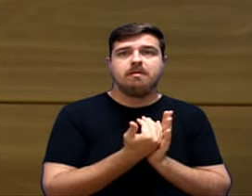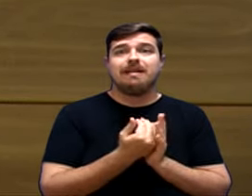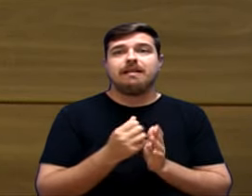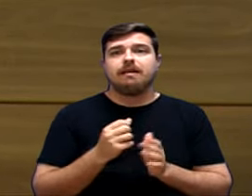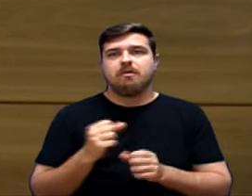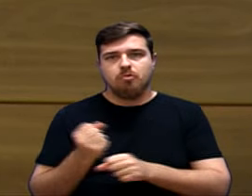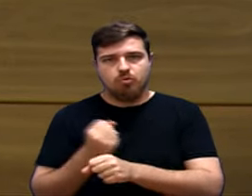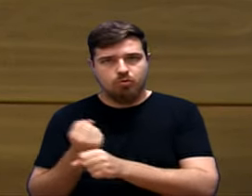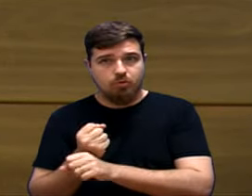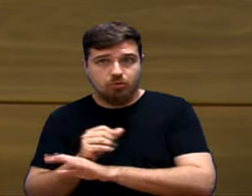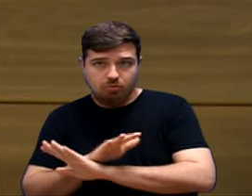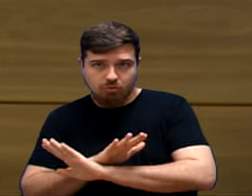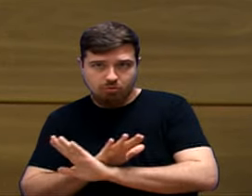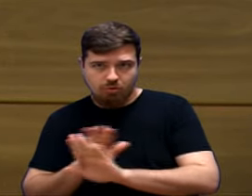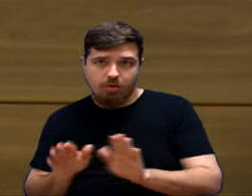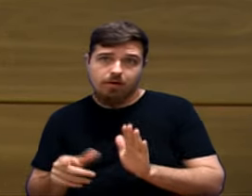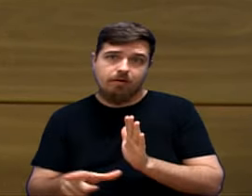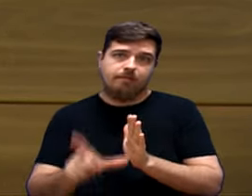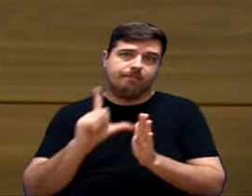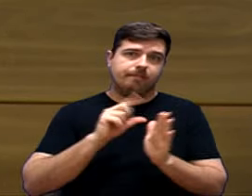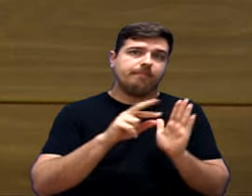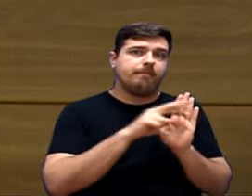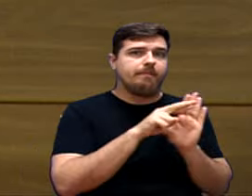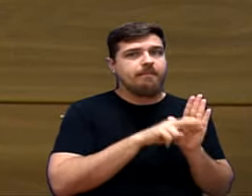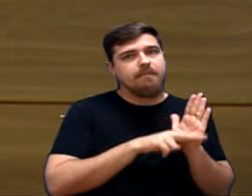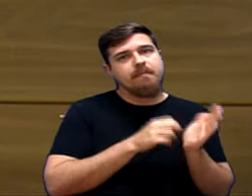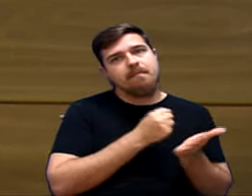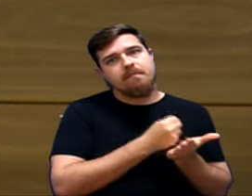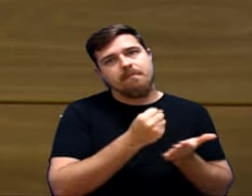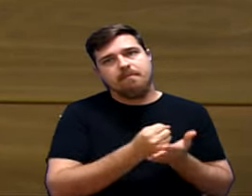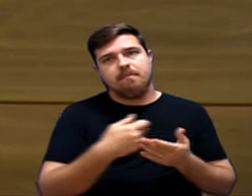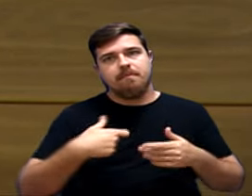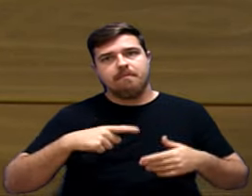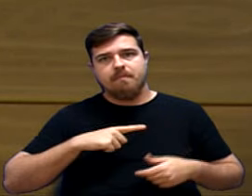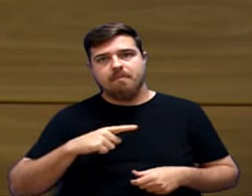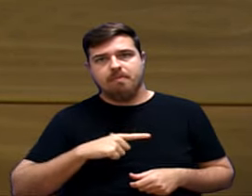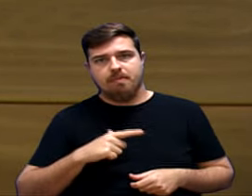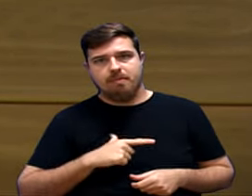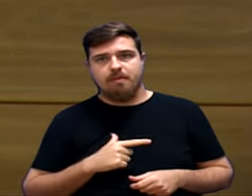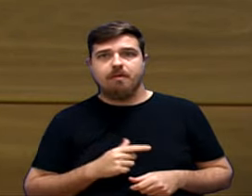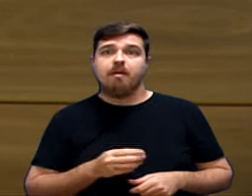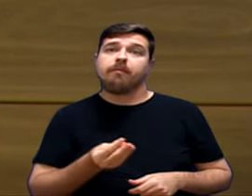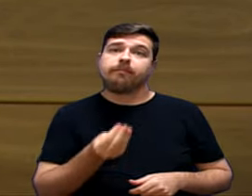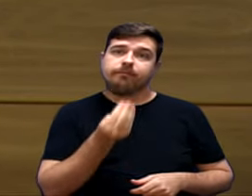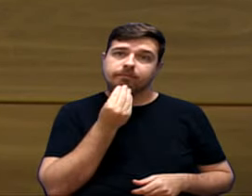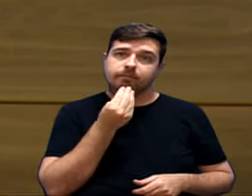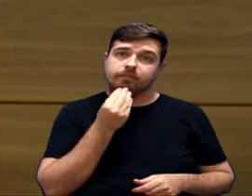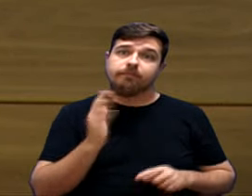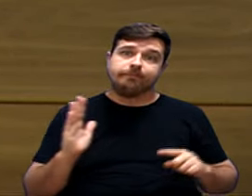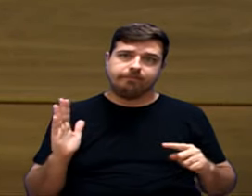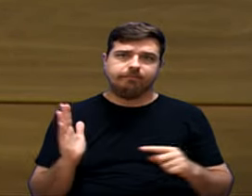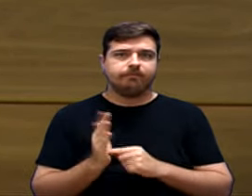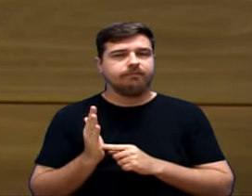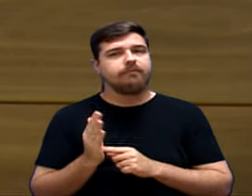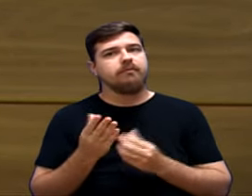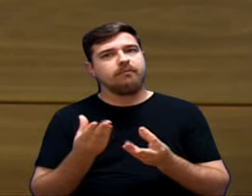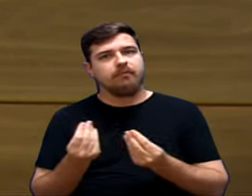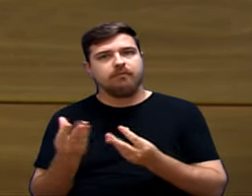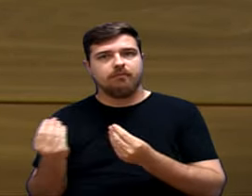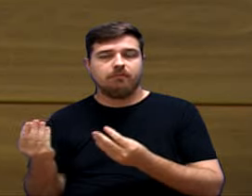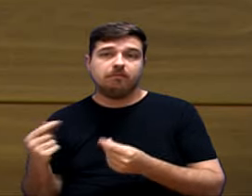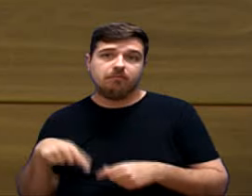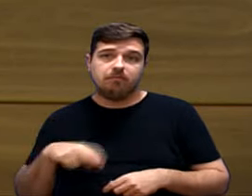se ele conseguir toda essa documentação É lógico que ele traz uma um impacto Grande PR pra